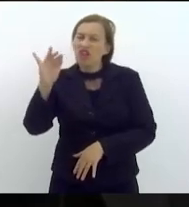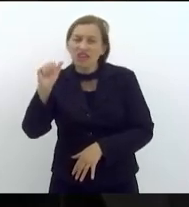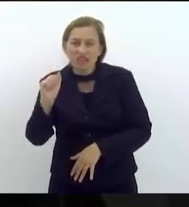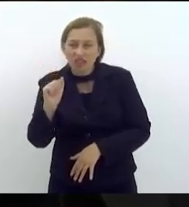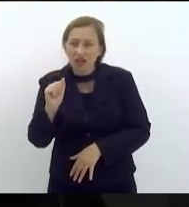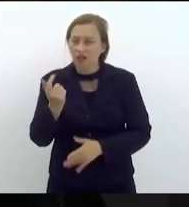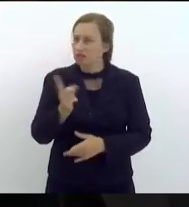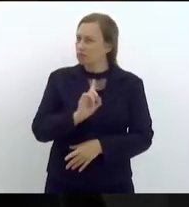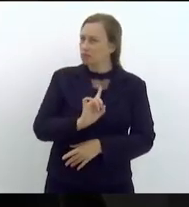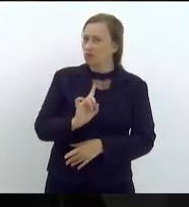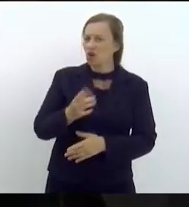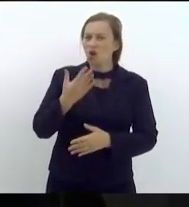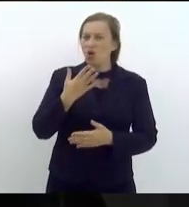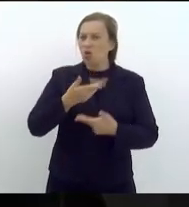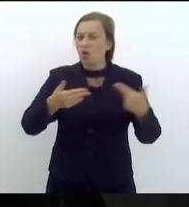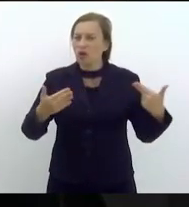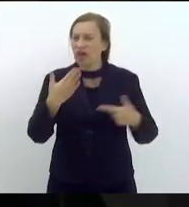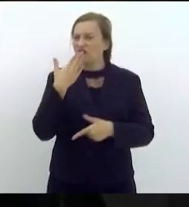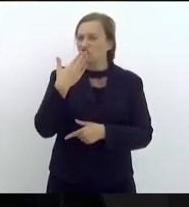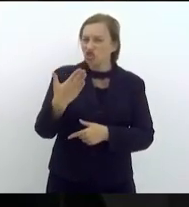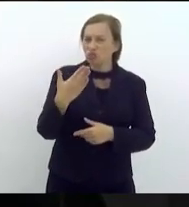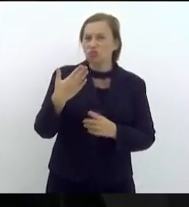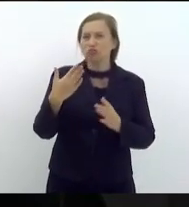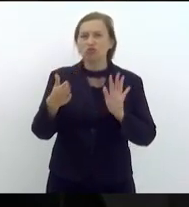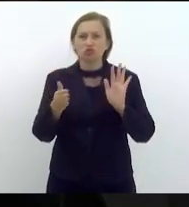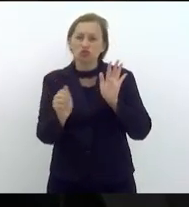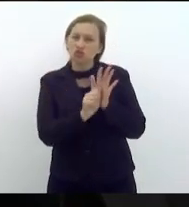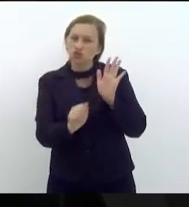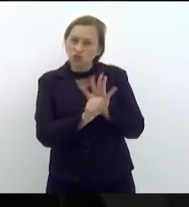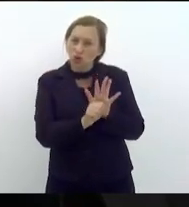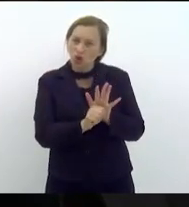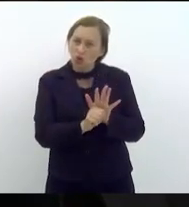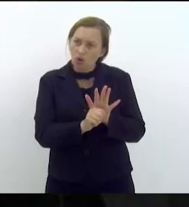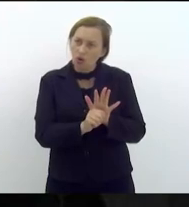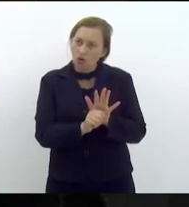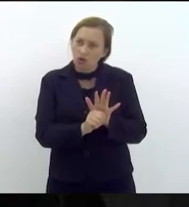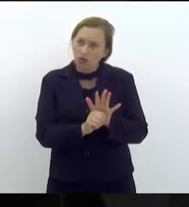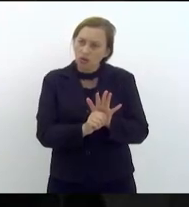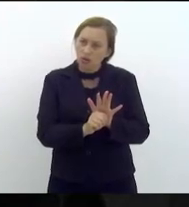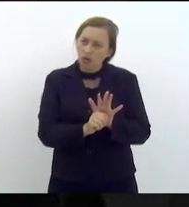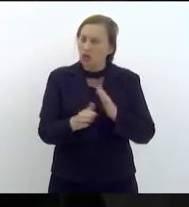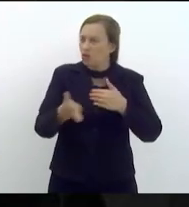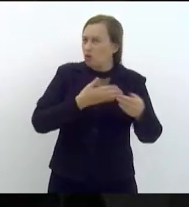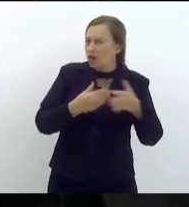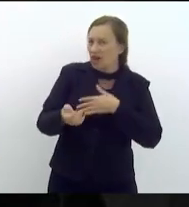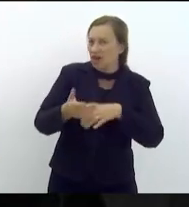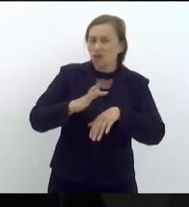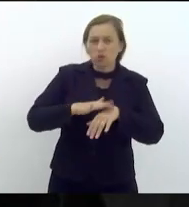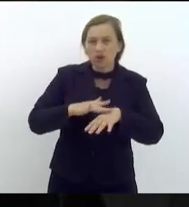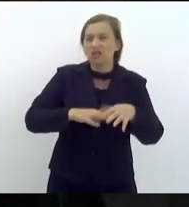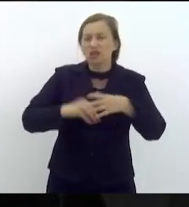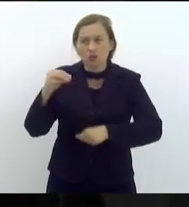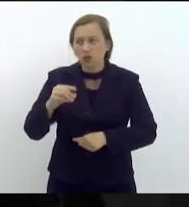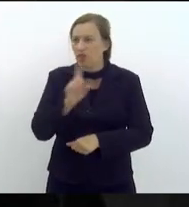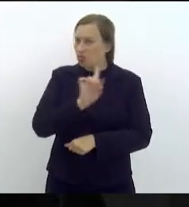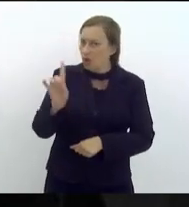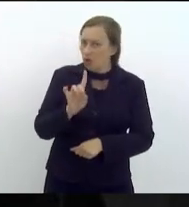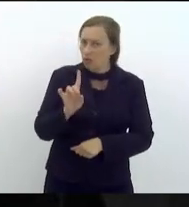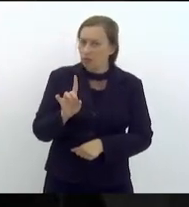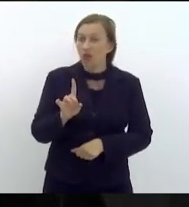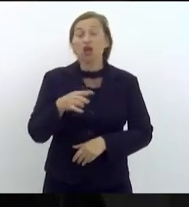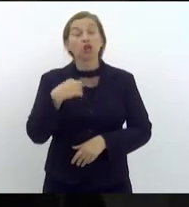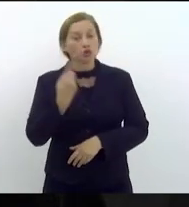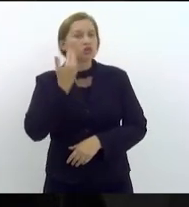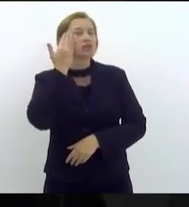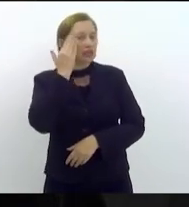ser humano que seja contrário a qualquer tipo de droga que atenui os dilemas as mazelas de qualquer doença Óbvio que não a gente